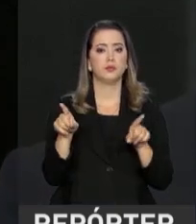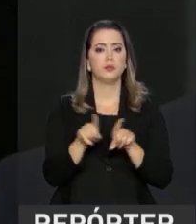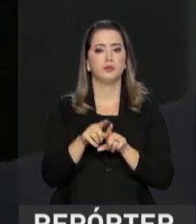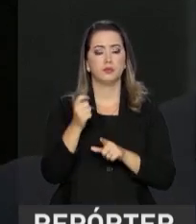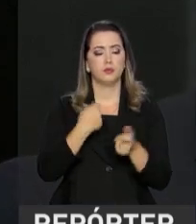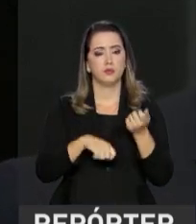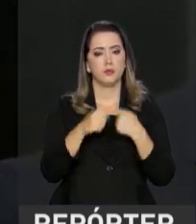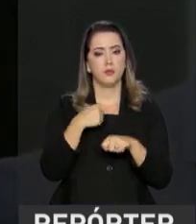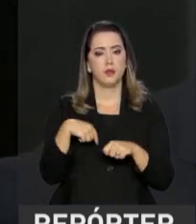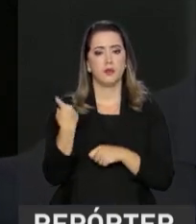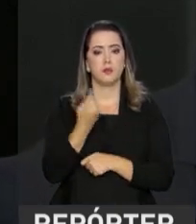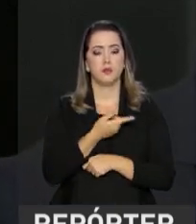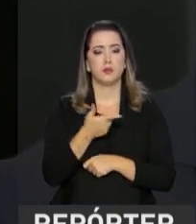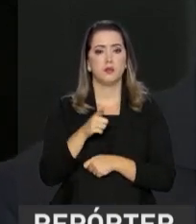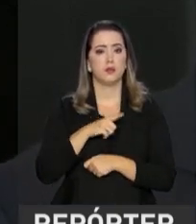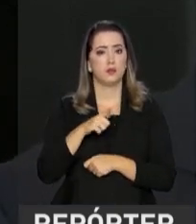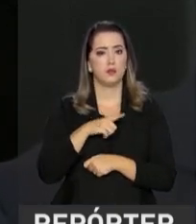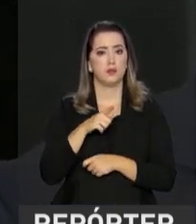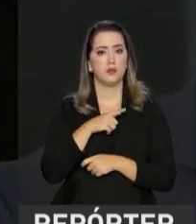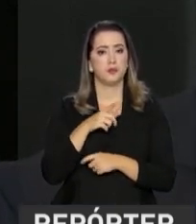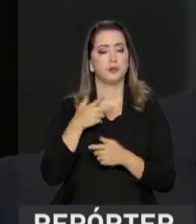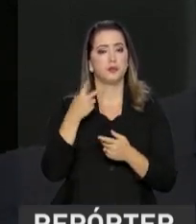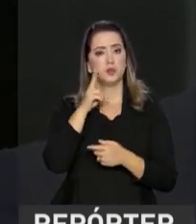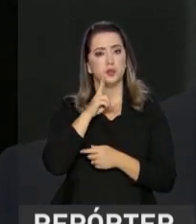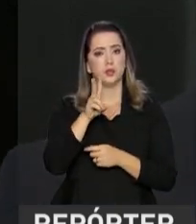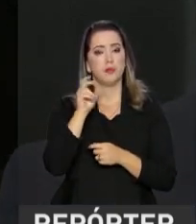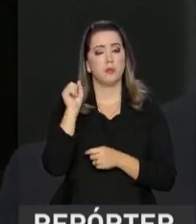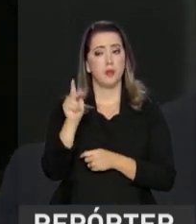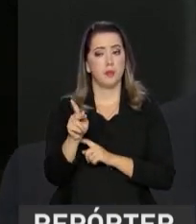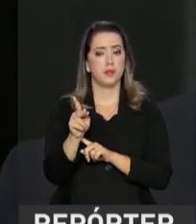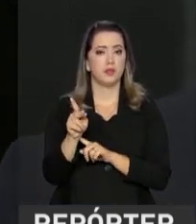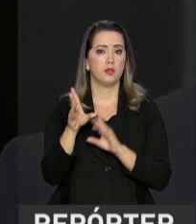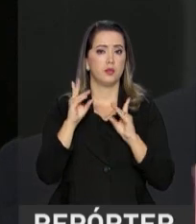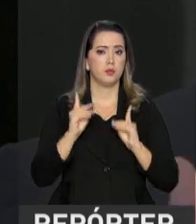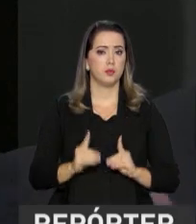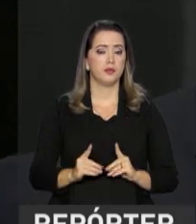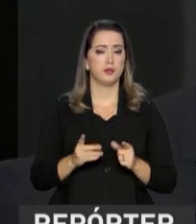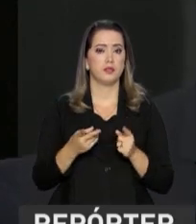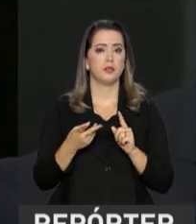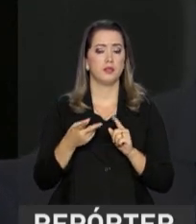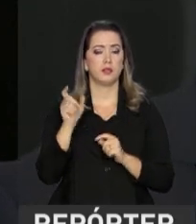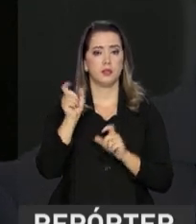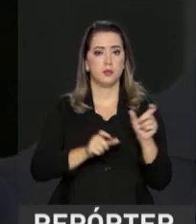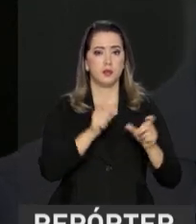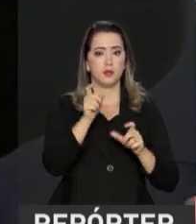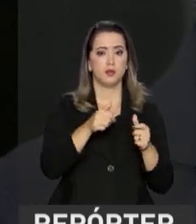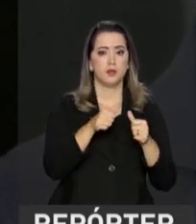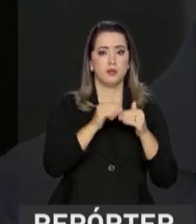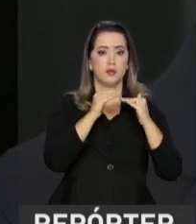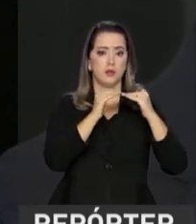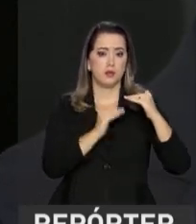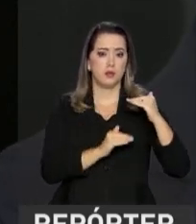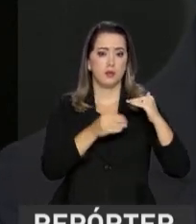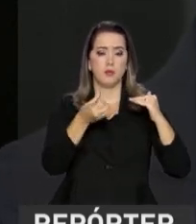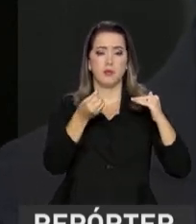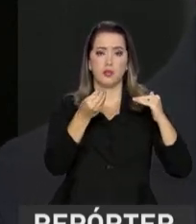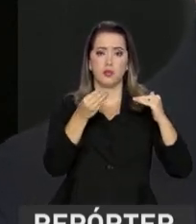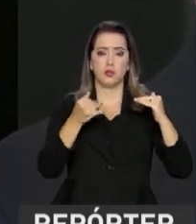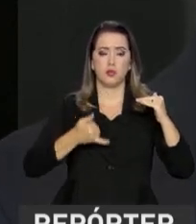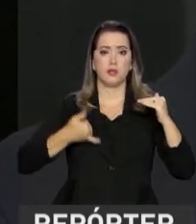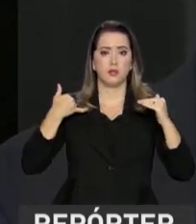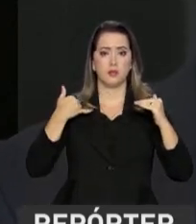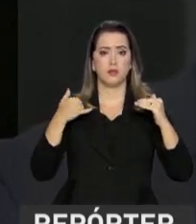economia que nós vamos realizar na revisão da aposentadoria por invalidez daquelas pessoas que são menores de 60 anos